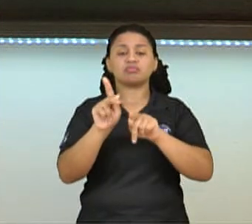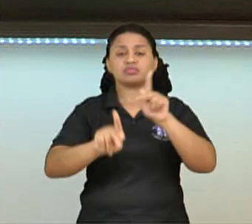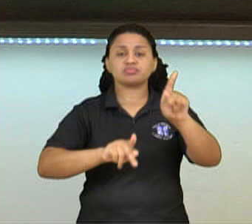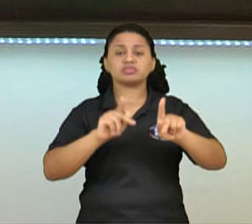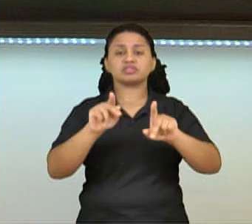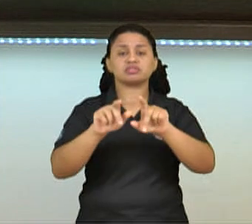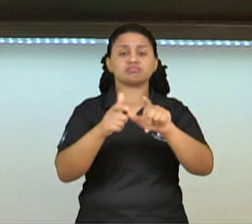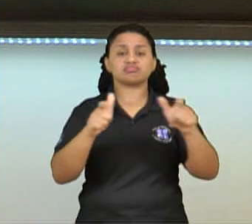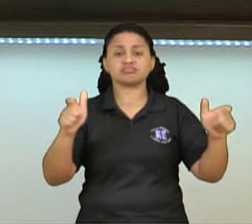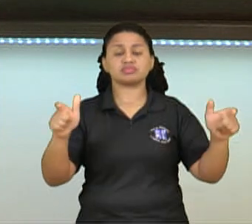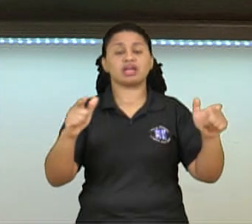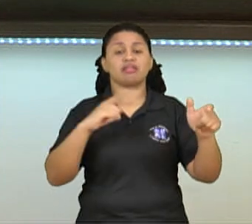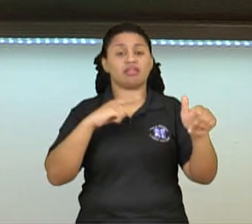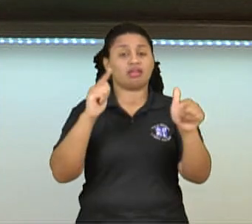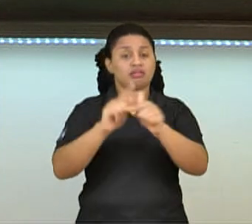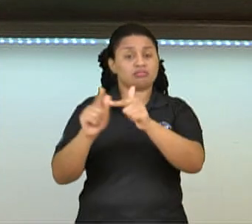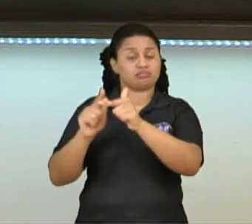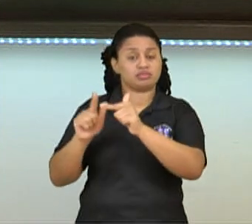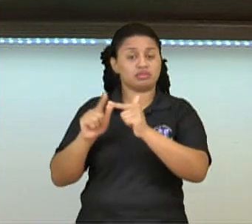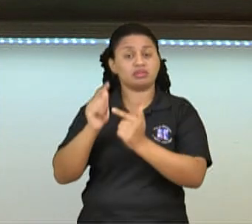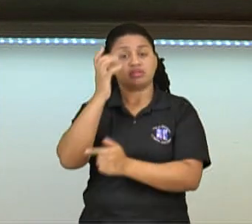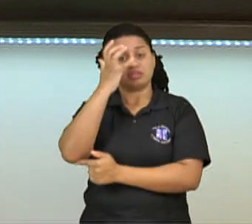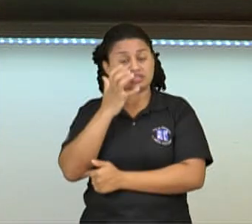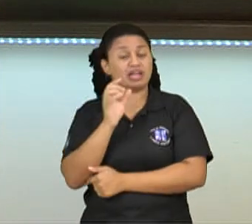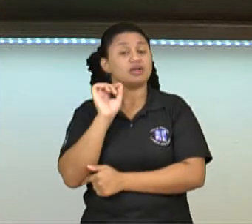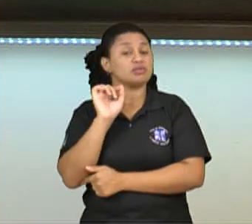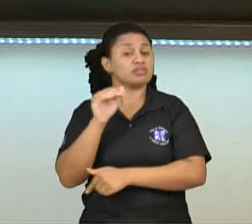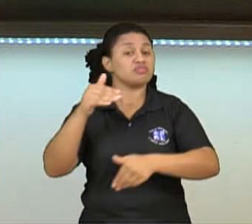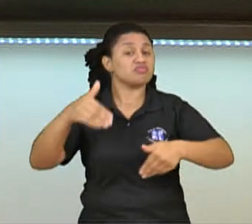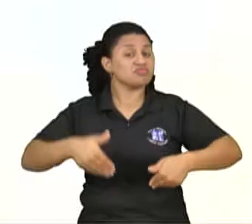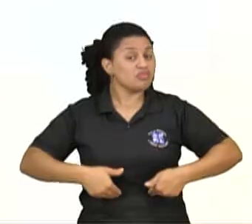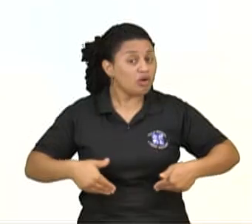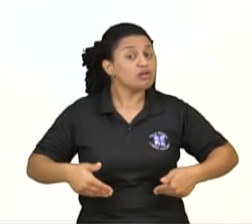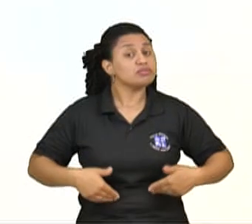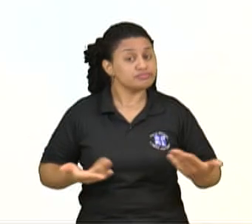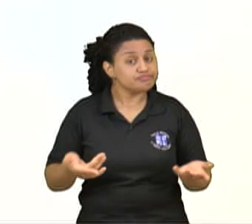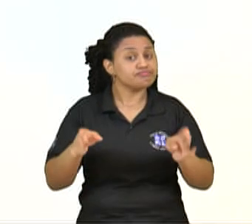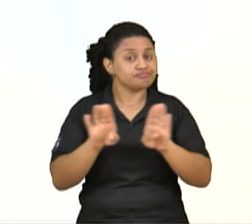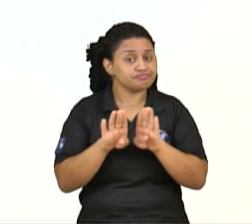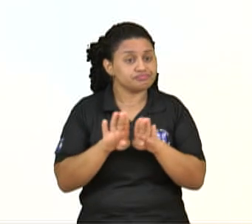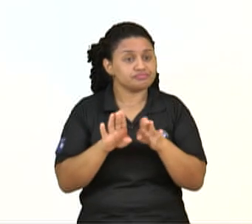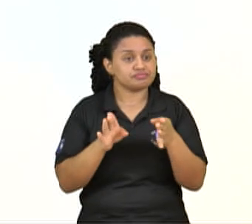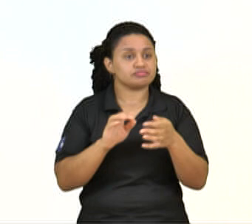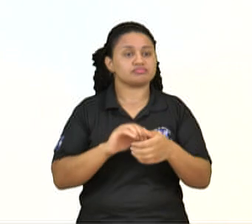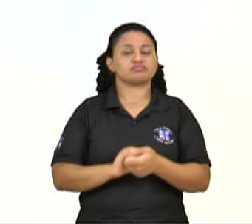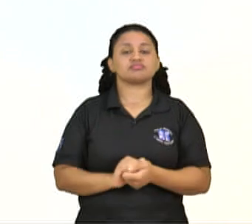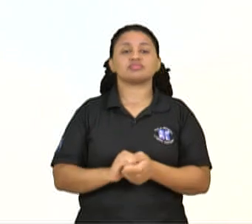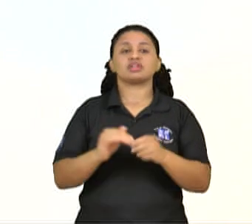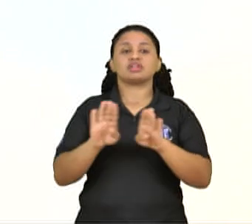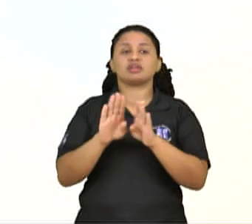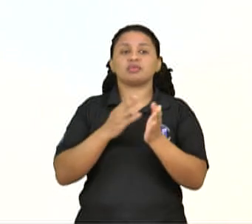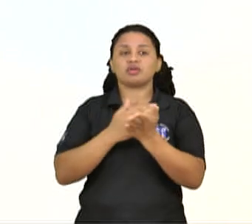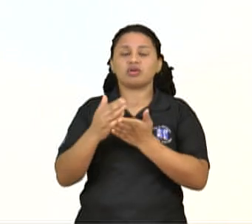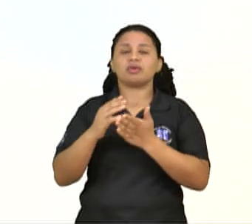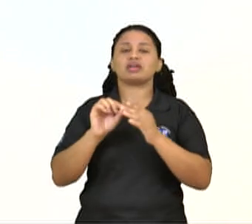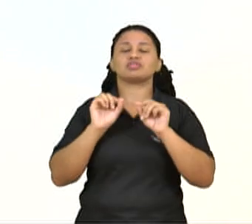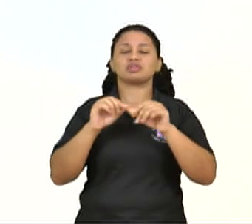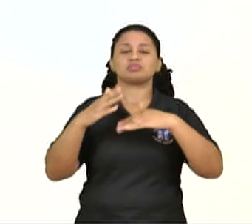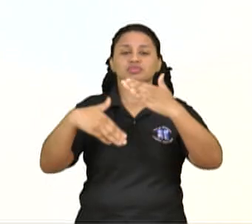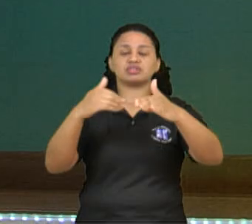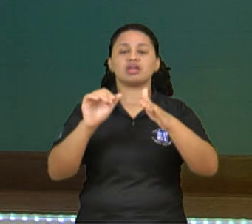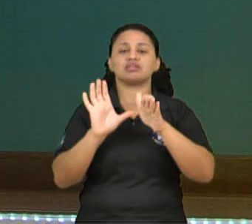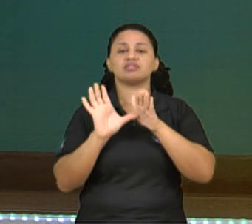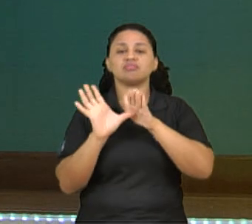população ainda tenha sérios problemas, inclusive de fome. Além disso, vai ocorrer um grande processo de corrupção